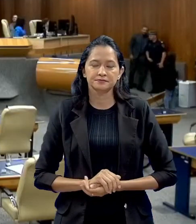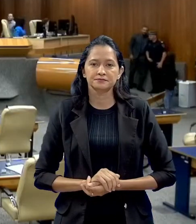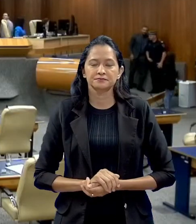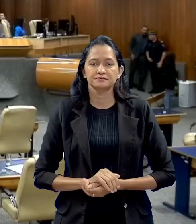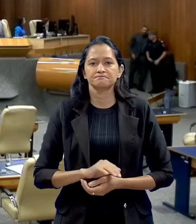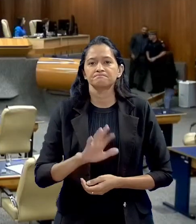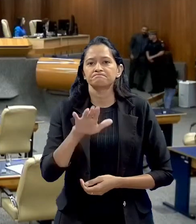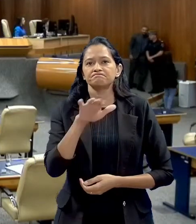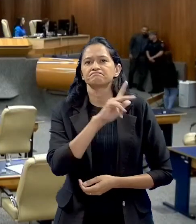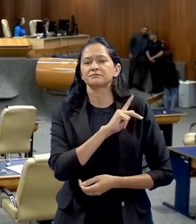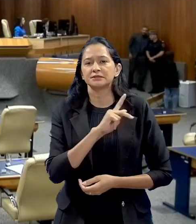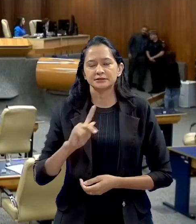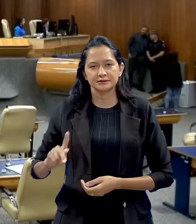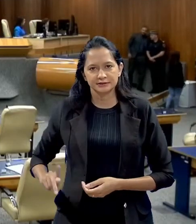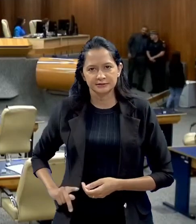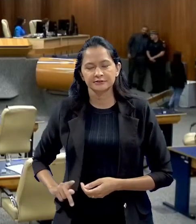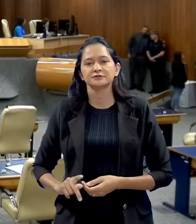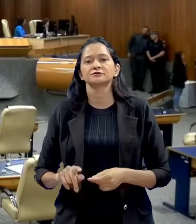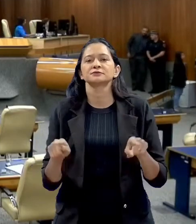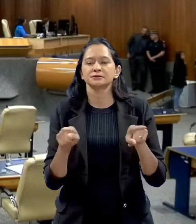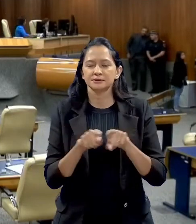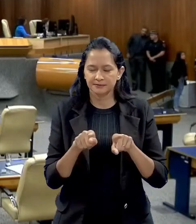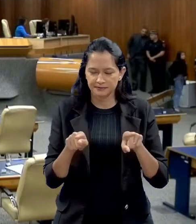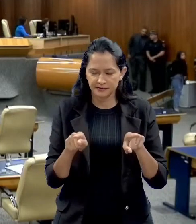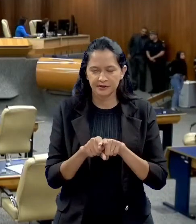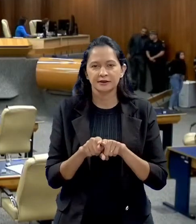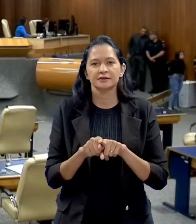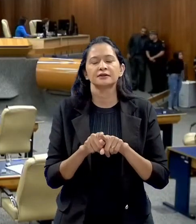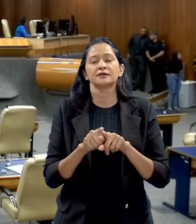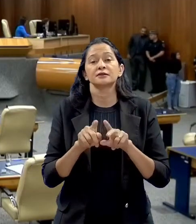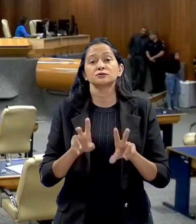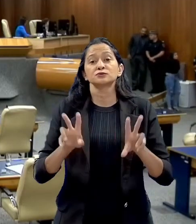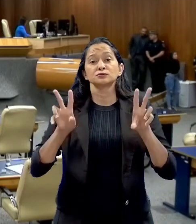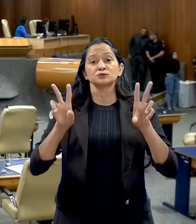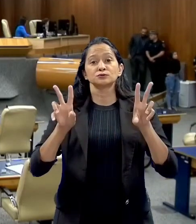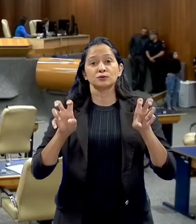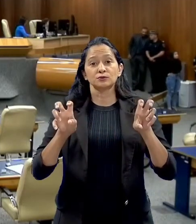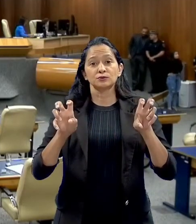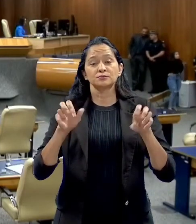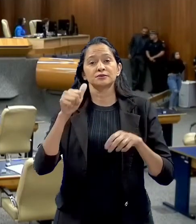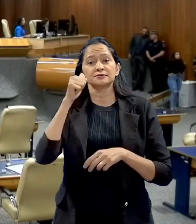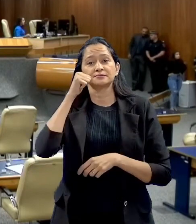Presidente, bom dia. Eu gostaria também de citar as mães empreendedoras que estão aqui.